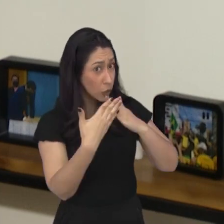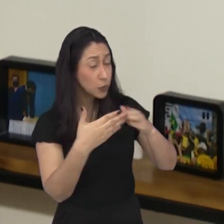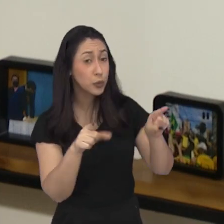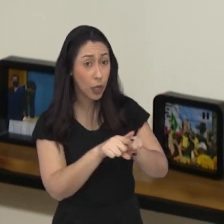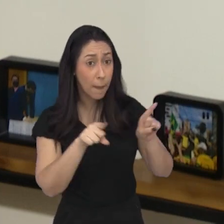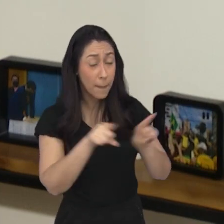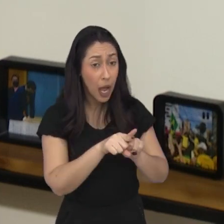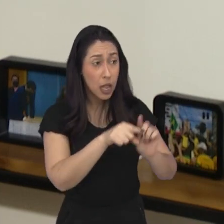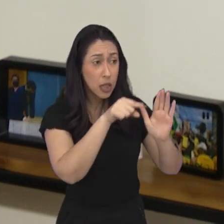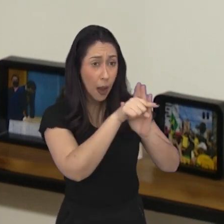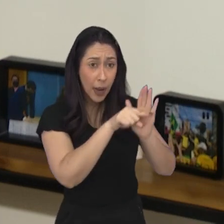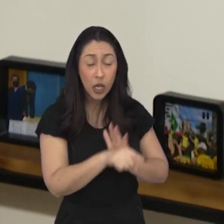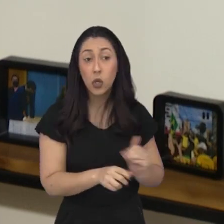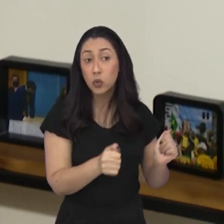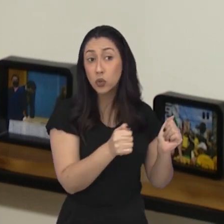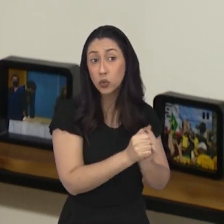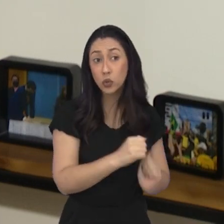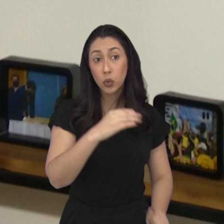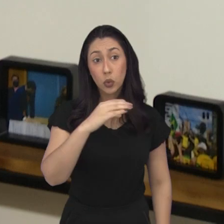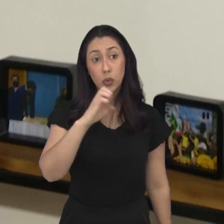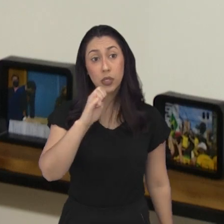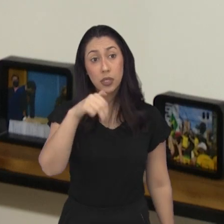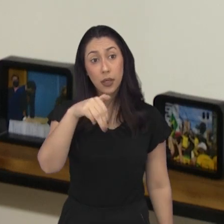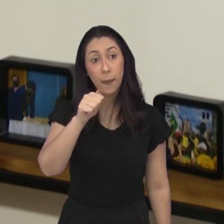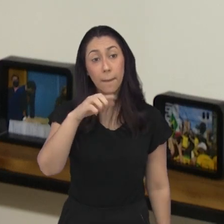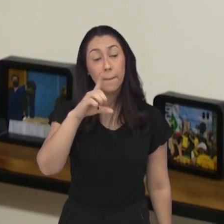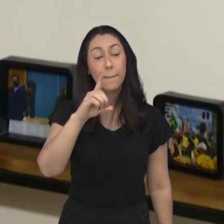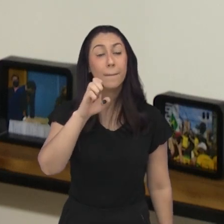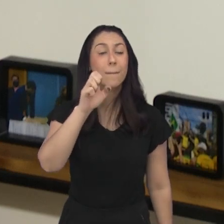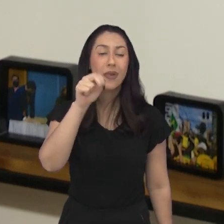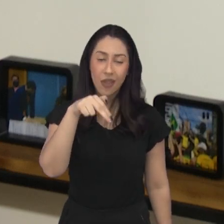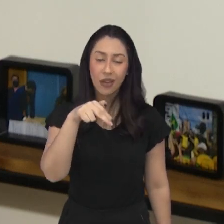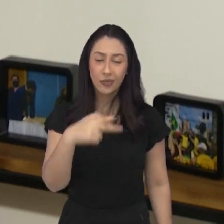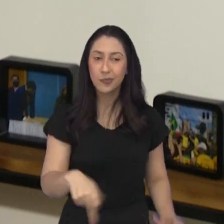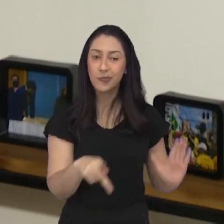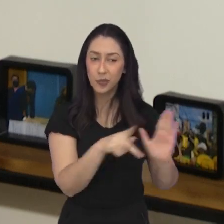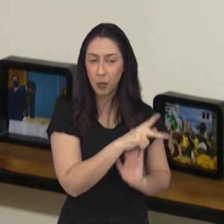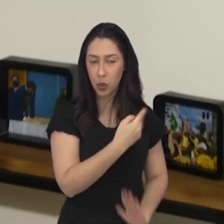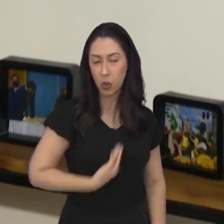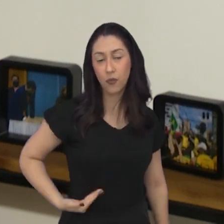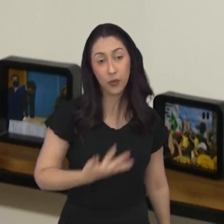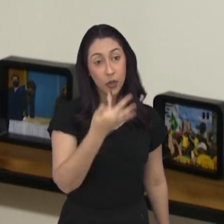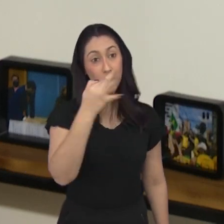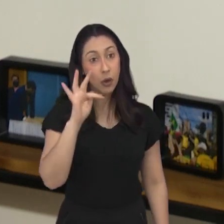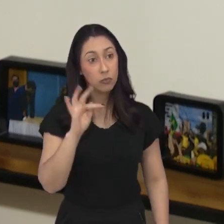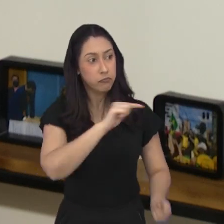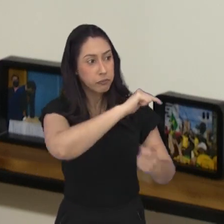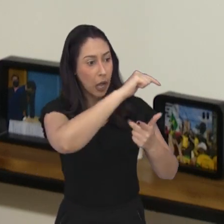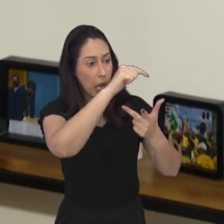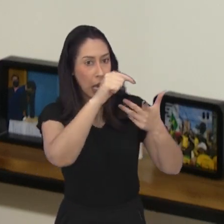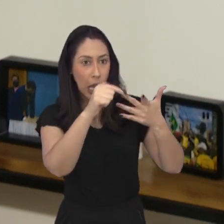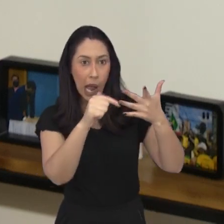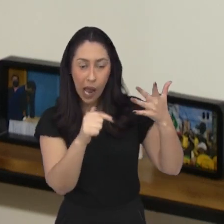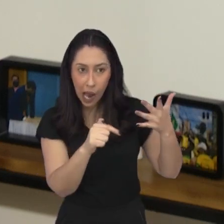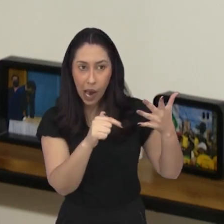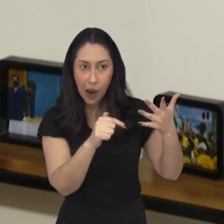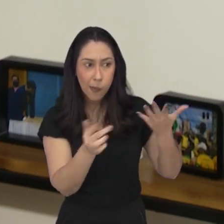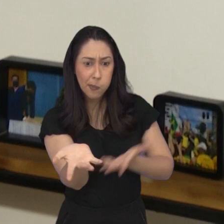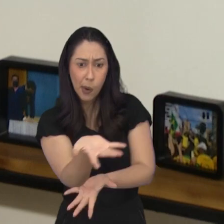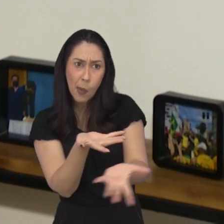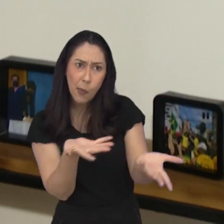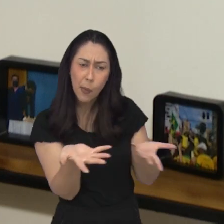também contribui nessa área meteorológica com o CEMADEM, que é um órgão do governo federal que também atua nessa área. Então, todo